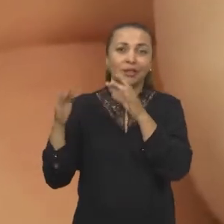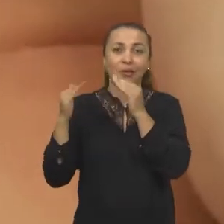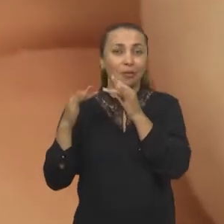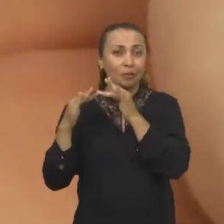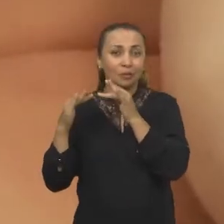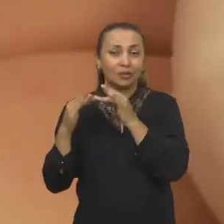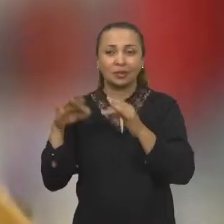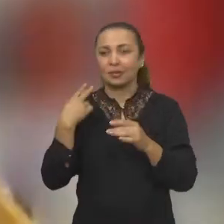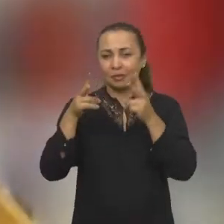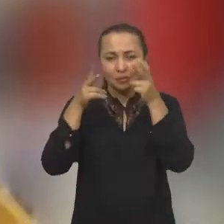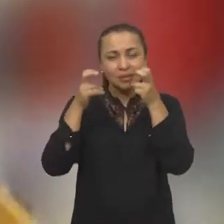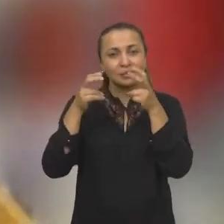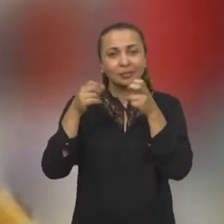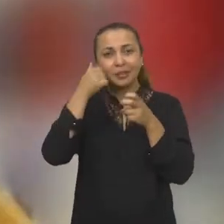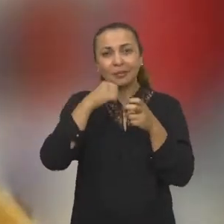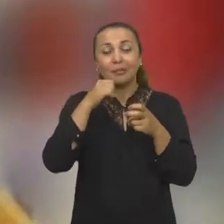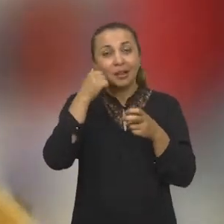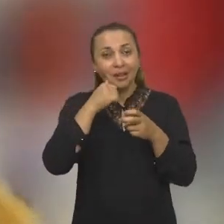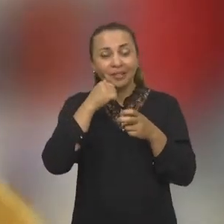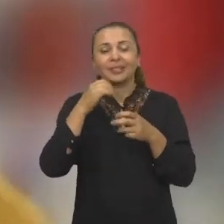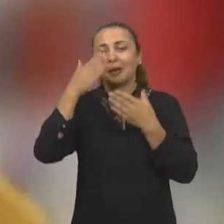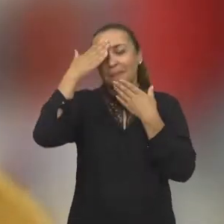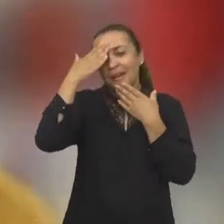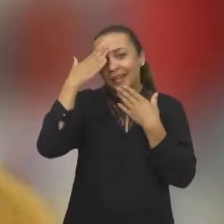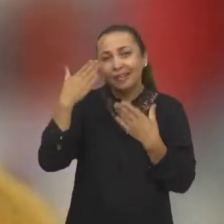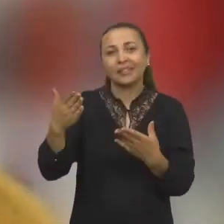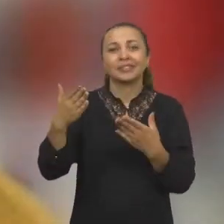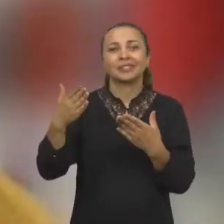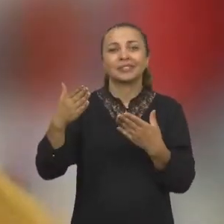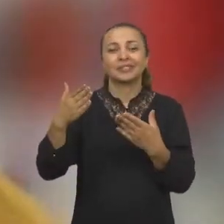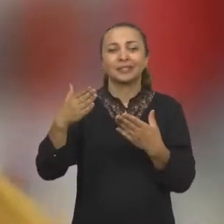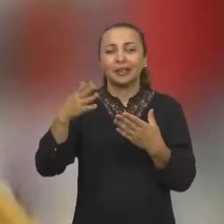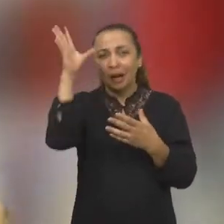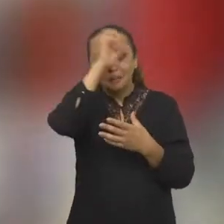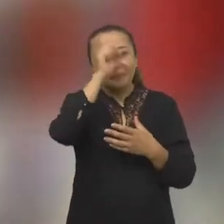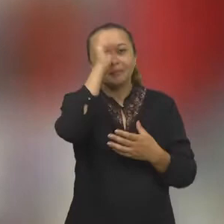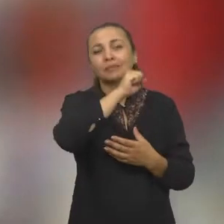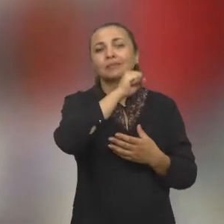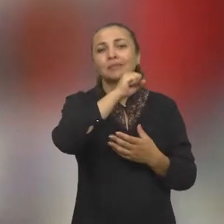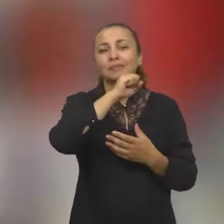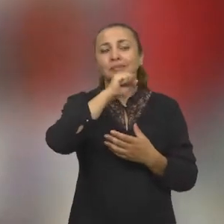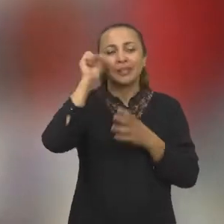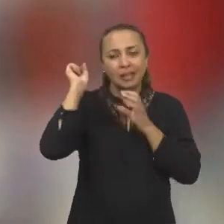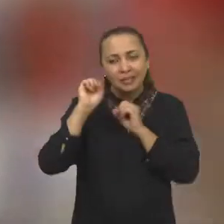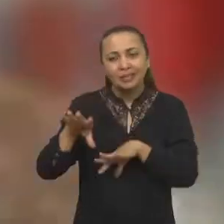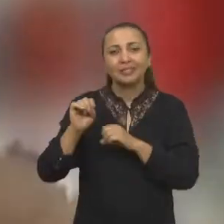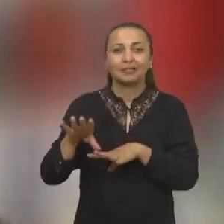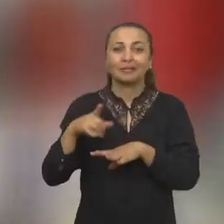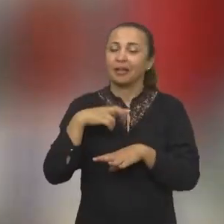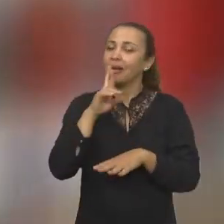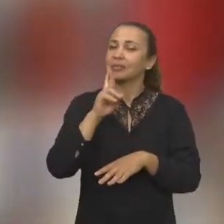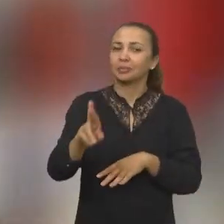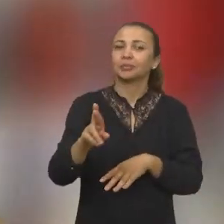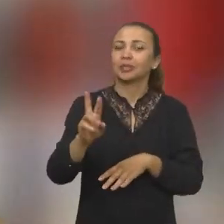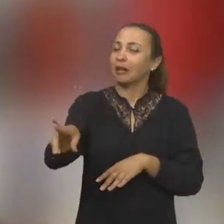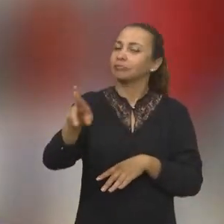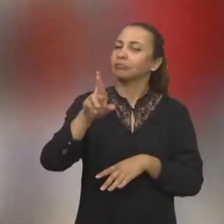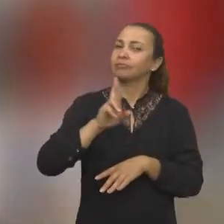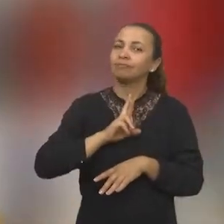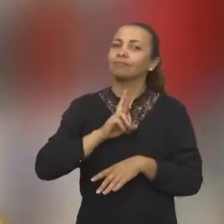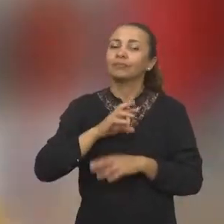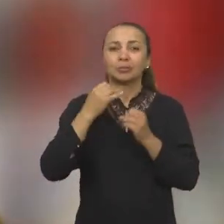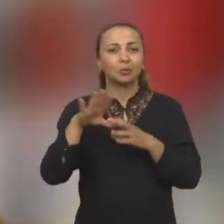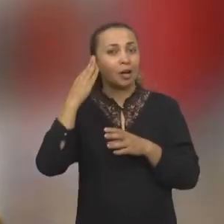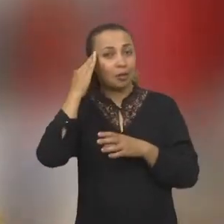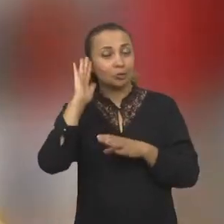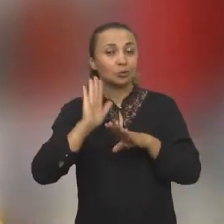elas se colocam, elas aprendem muito. Então, a gente tem, sim, respostas. Então, as pesquisas ajudam a gente a compreender